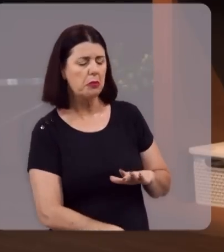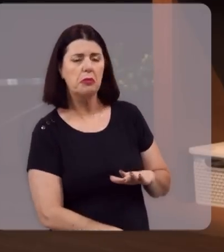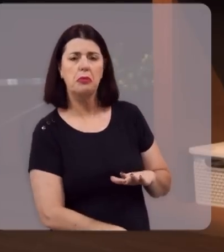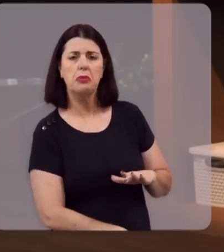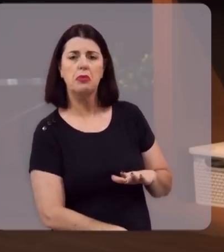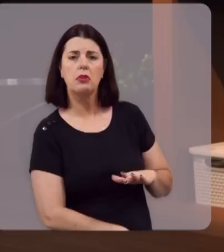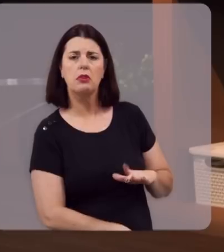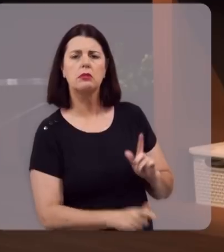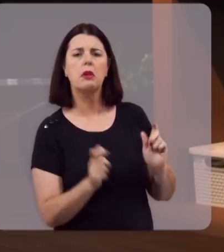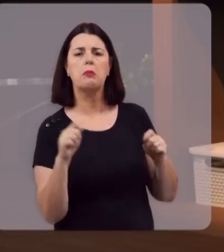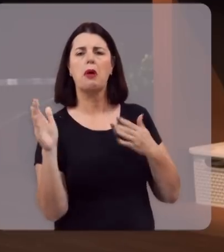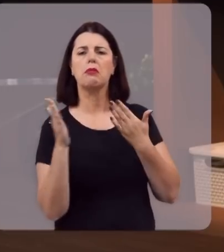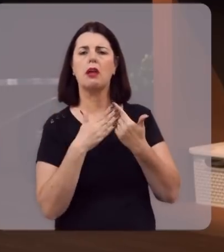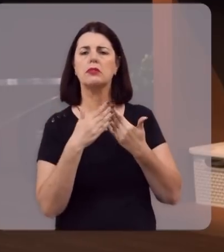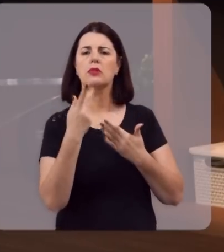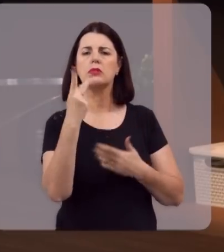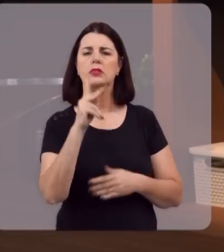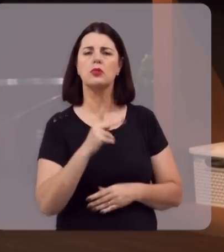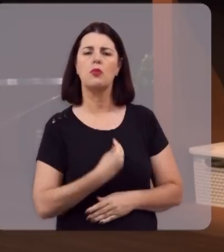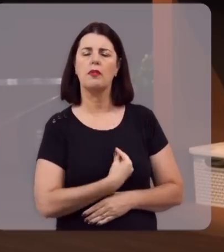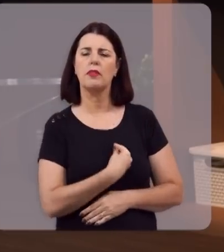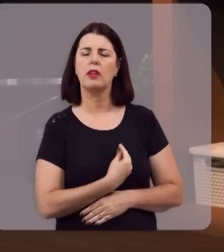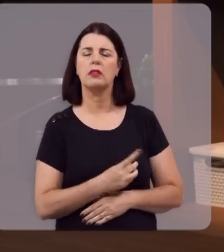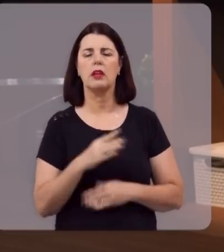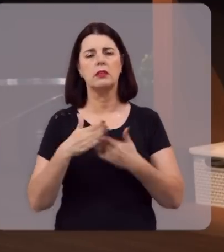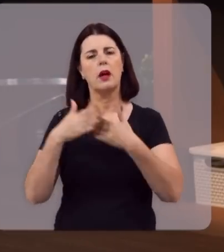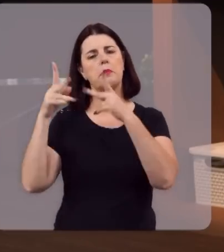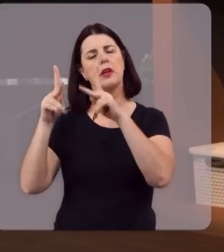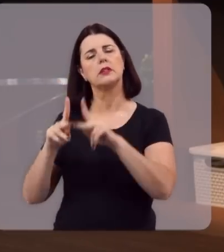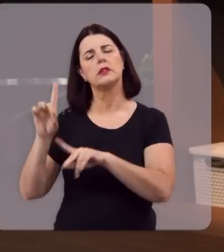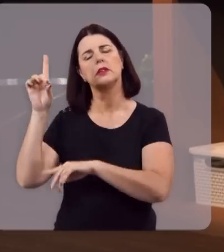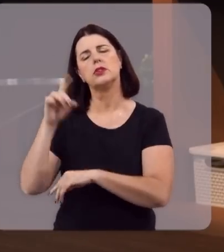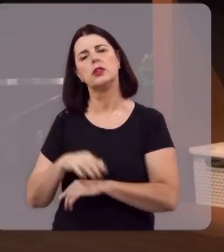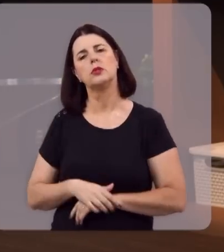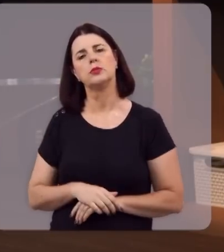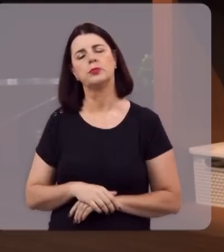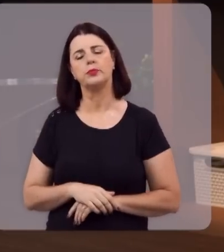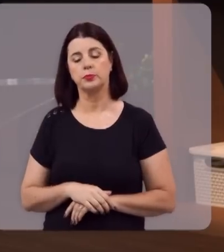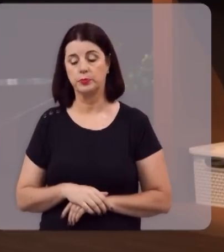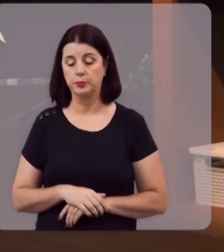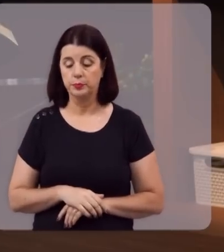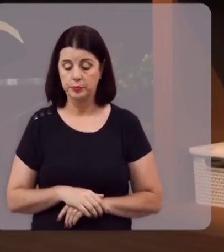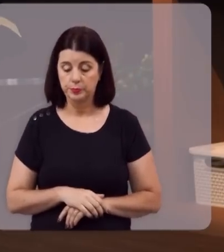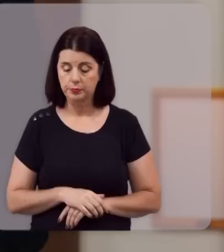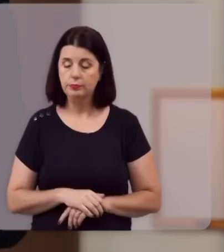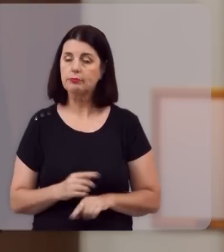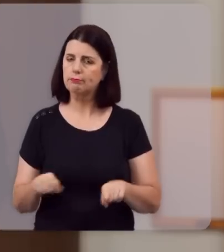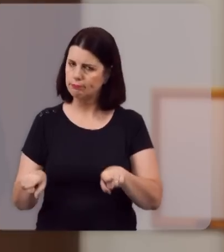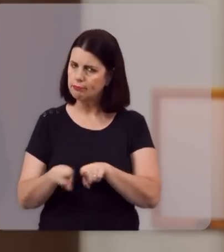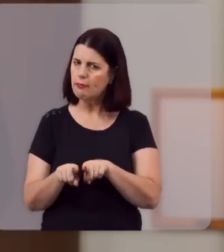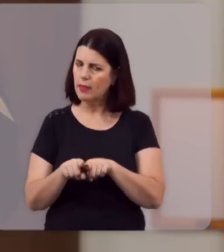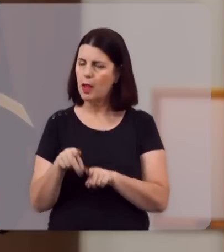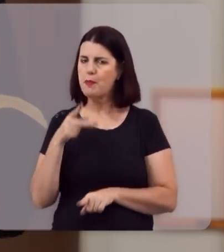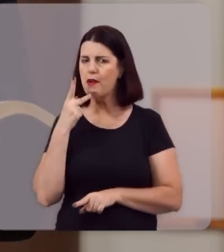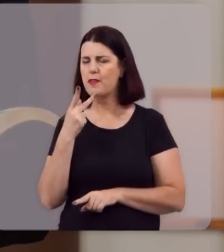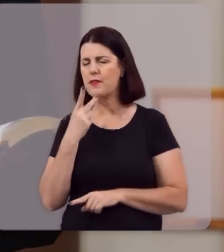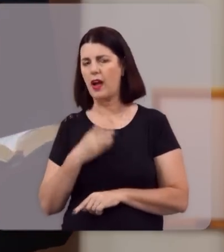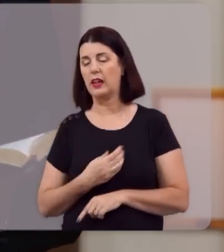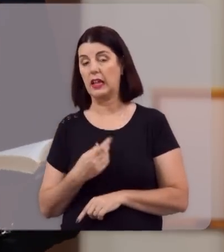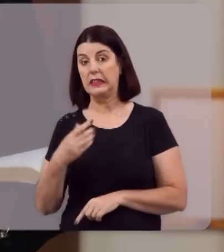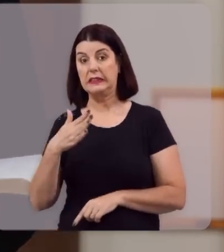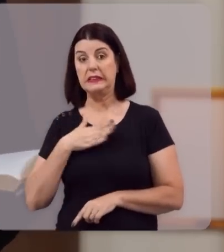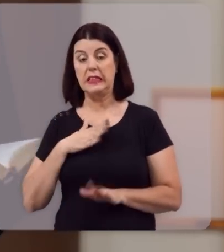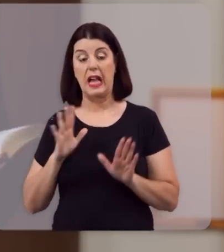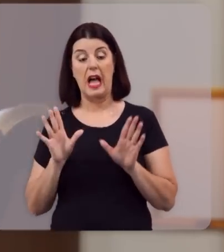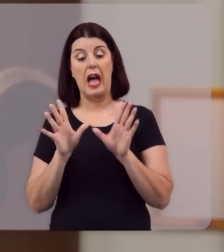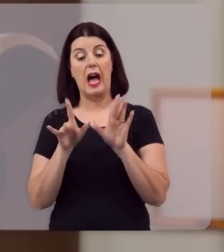abissais Pode esconder você da presença de Deus ele vai além e diz